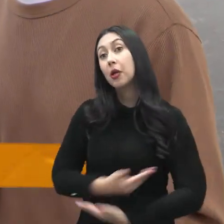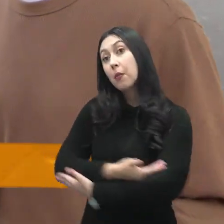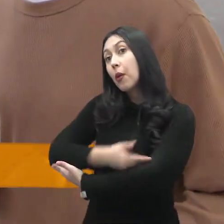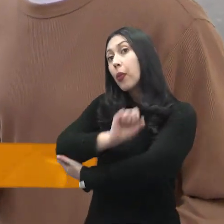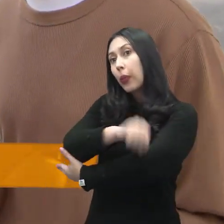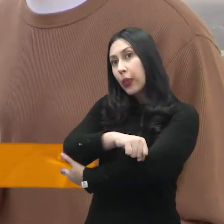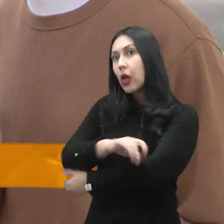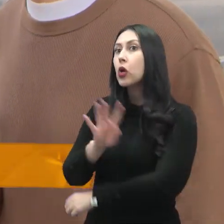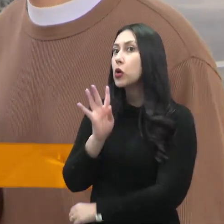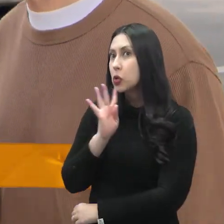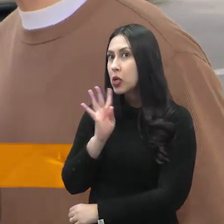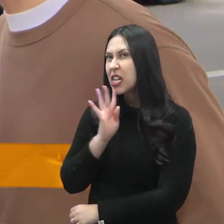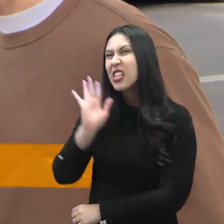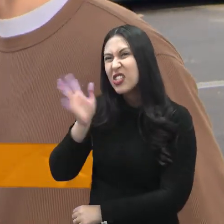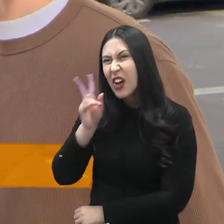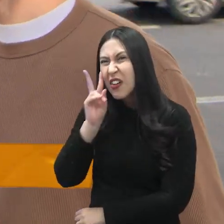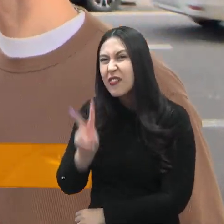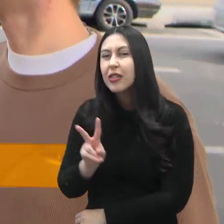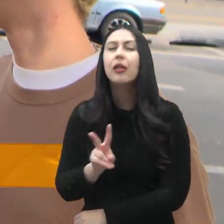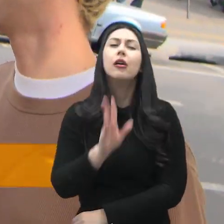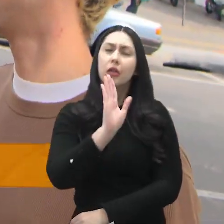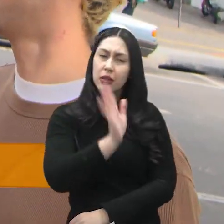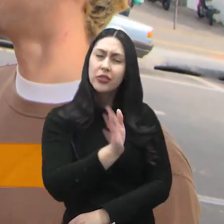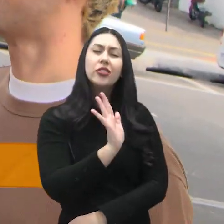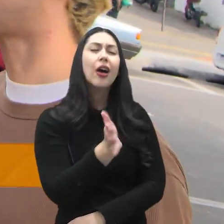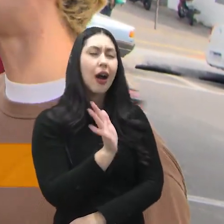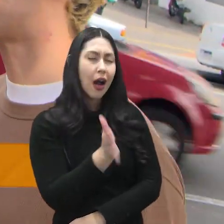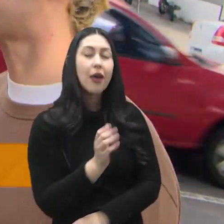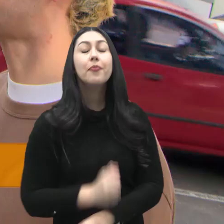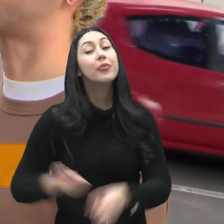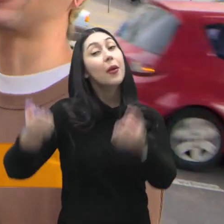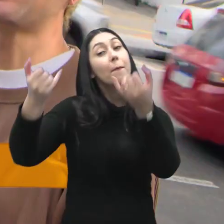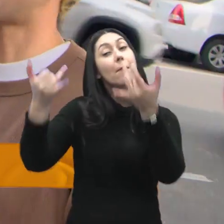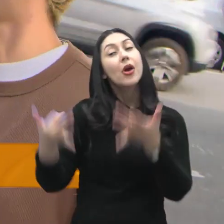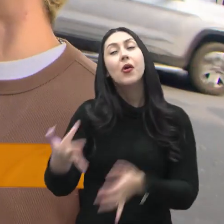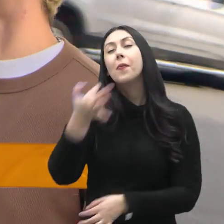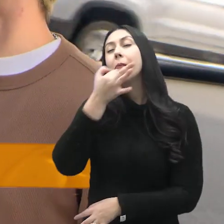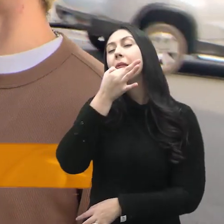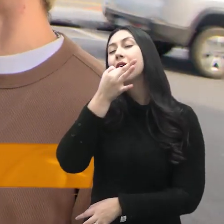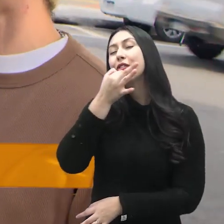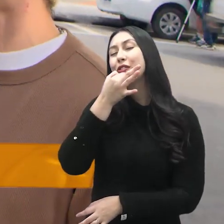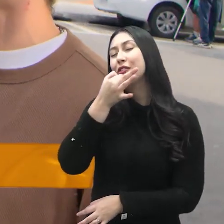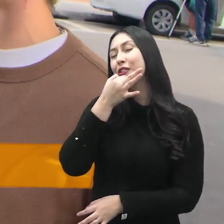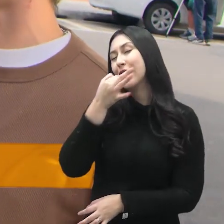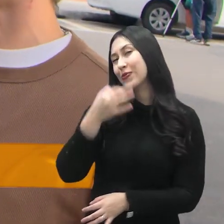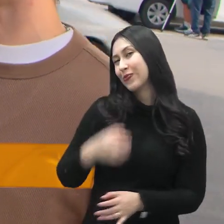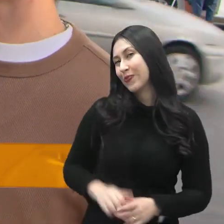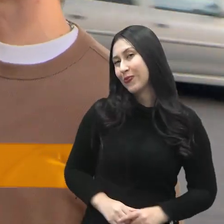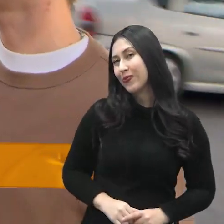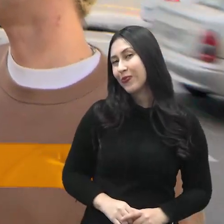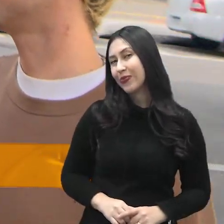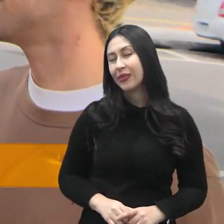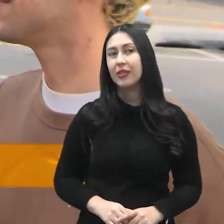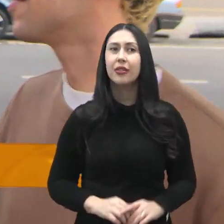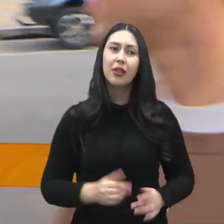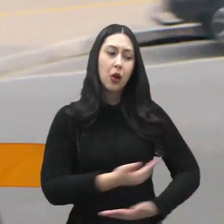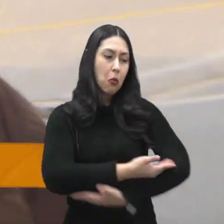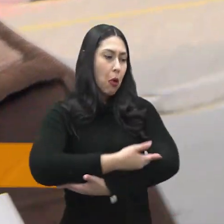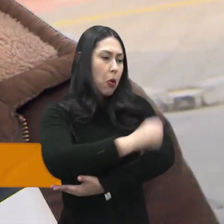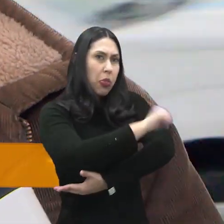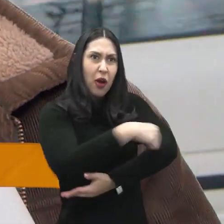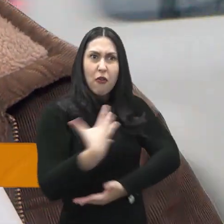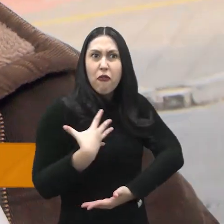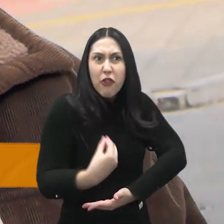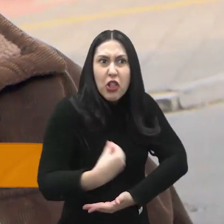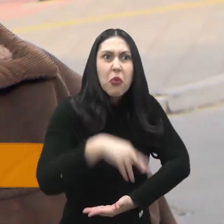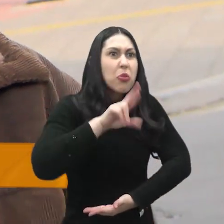está por dentro dessa pauta? Já ouviu falar? Já ouvi falar. Fala um pouquinho pra mim, o que você pensa sobre os bebês reborns? Não, bebê reborn não é